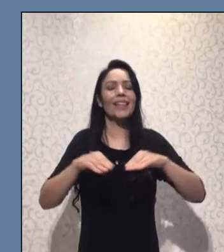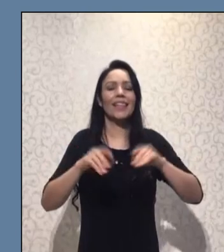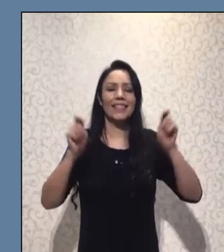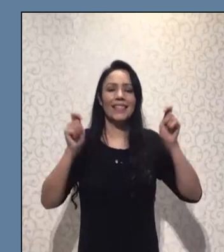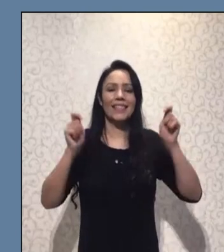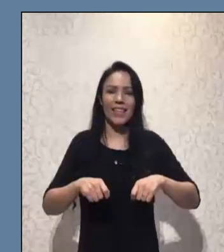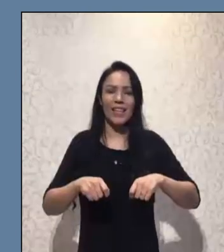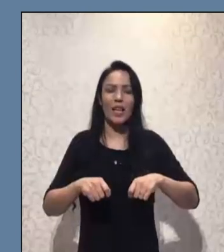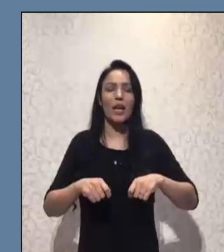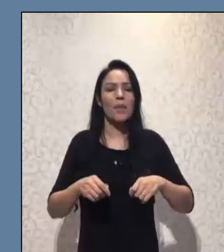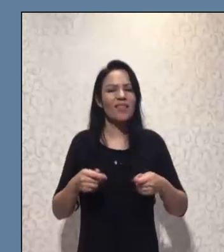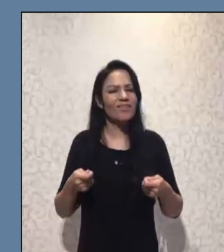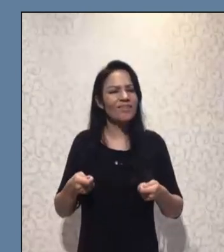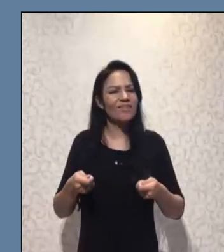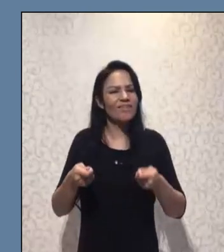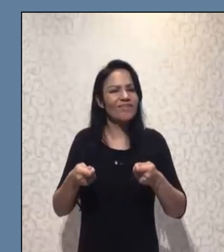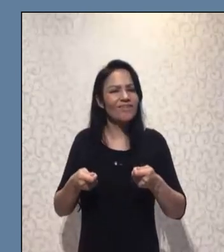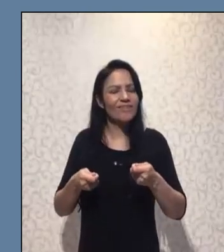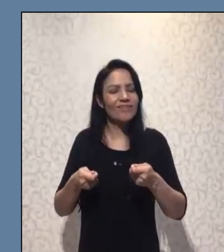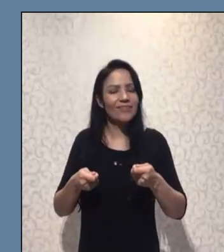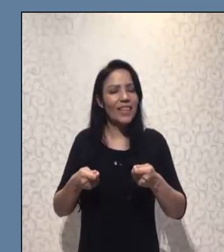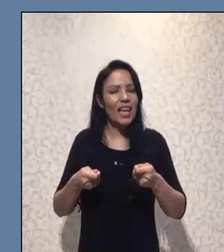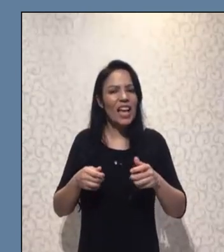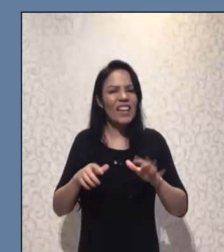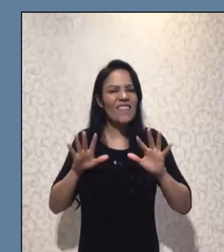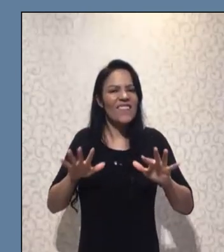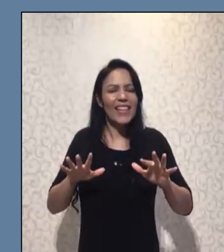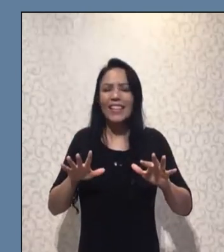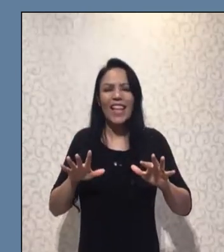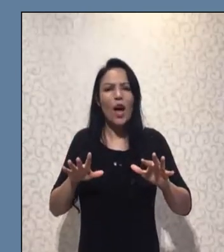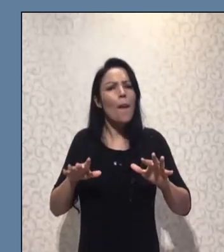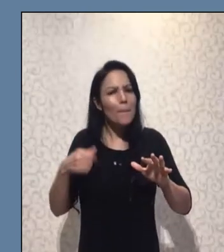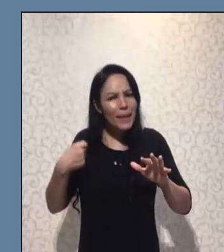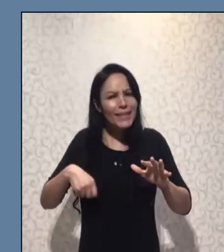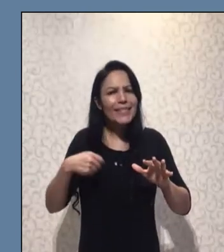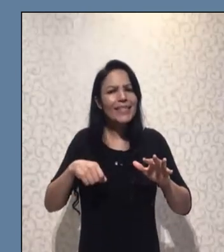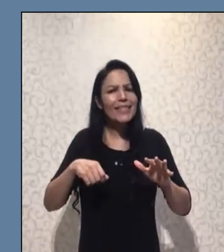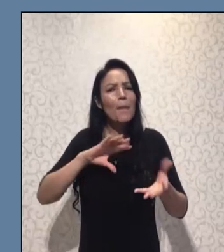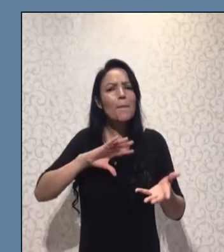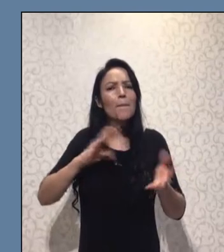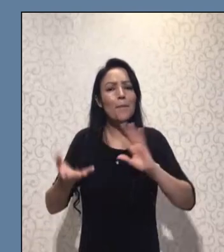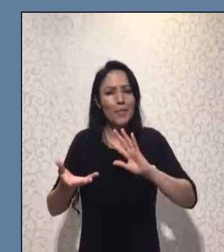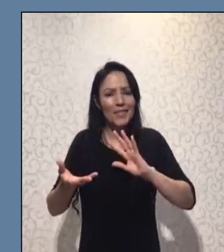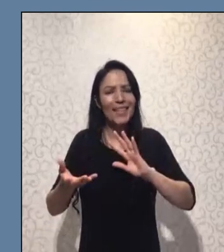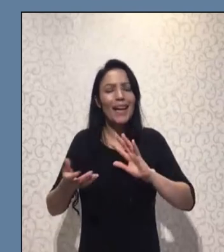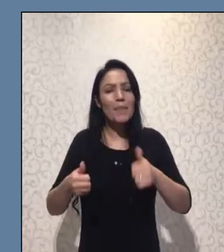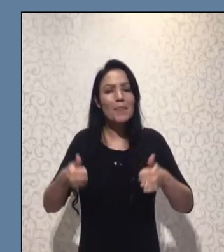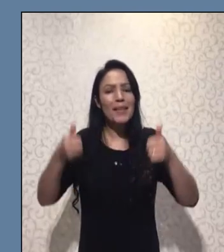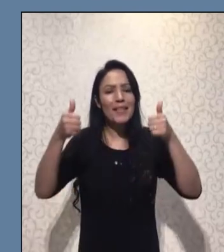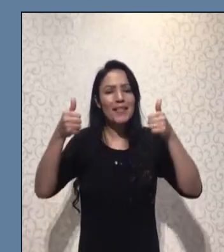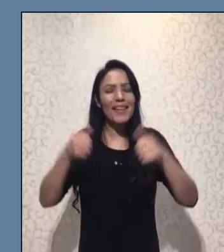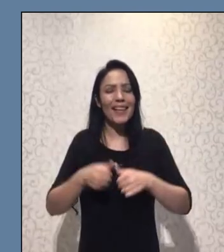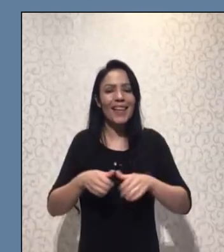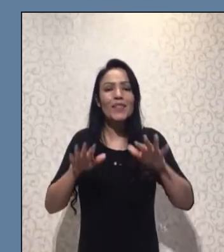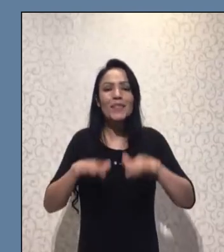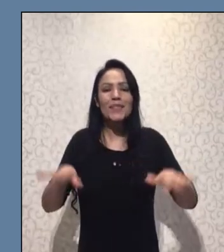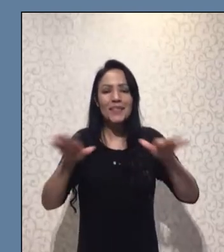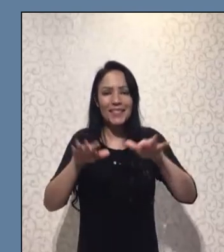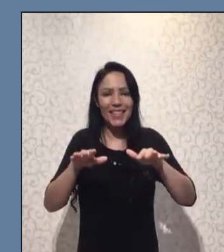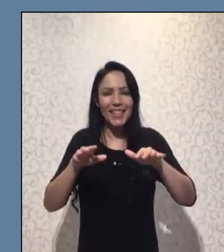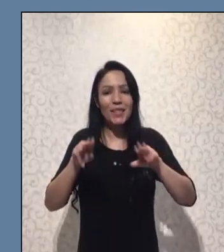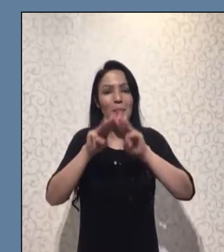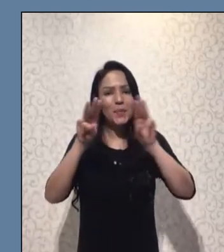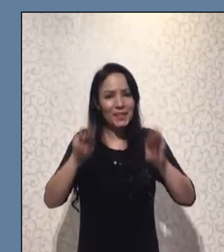provocar instabilidades nas normatividades gerais, a importância desses espaços museológicos e culturais. Tadeu, você queria